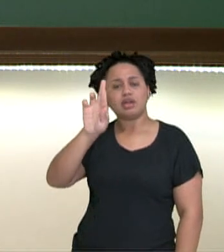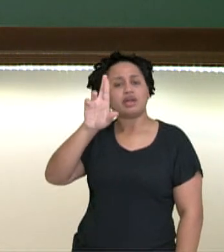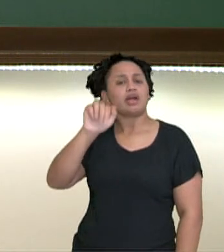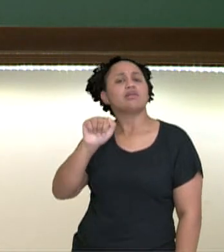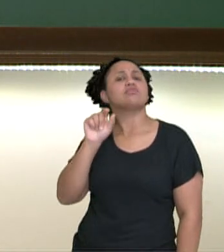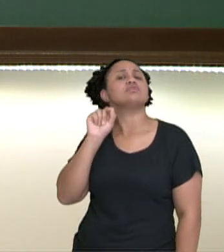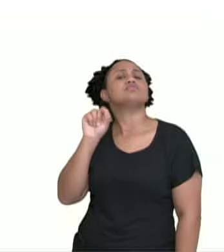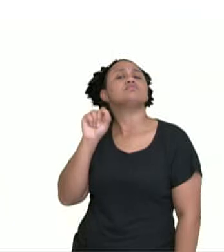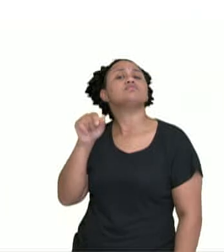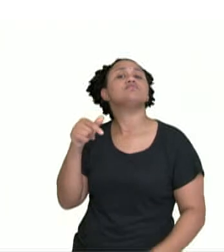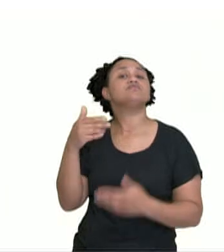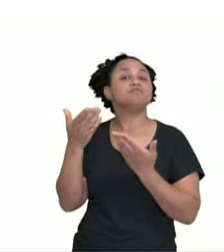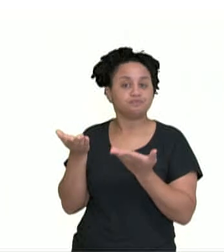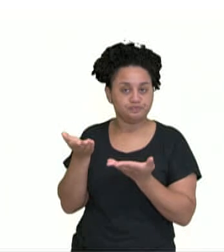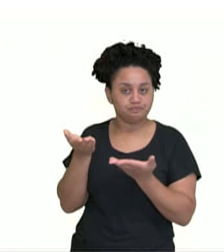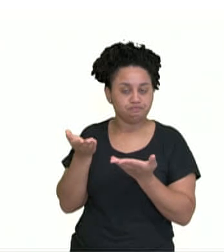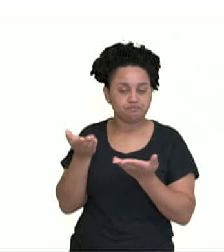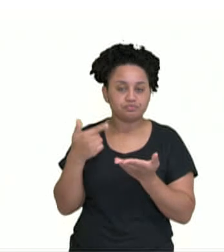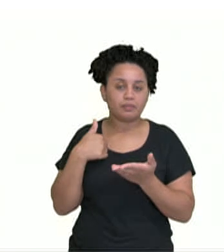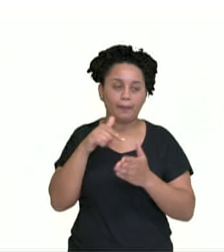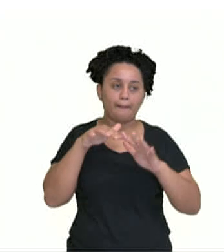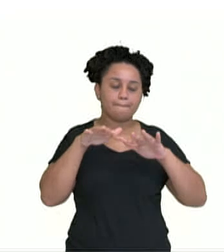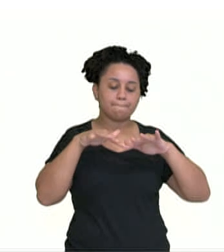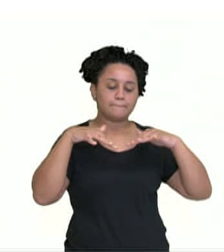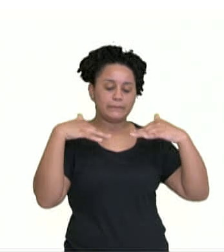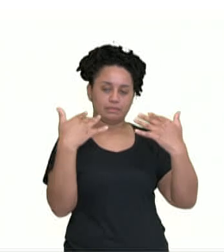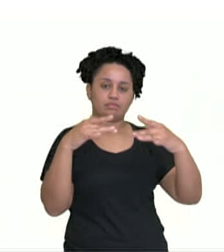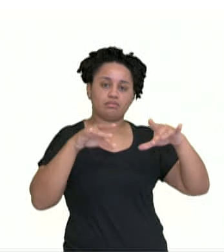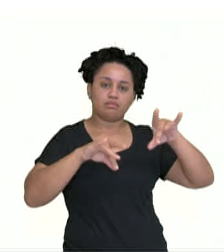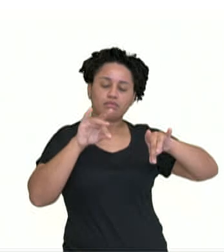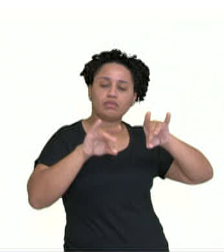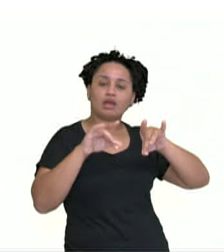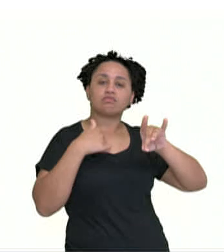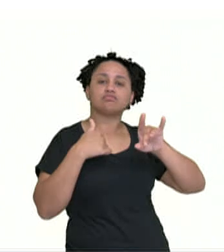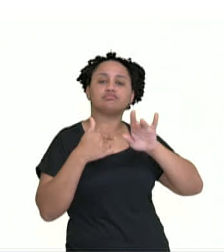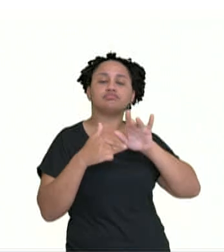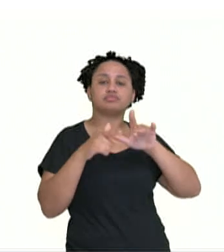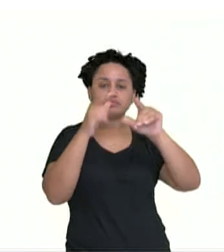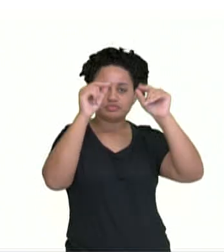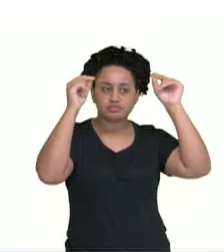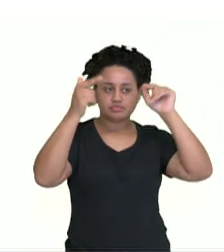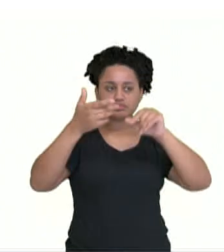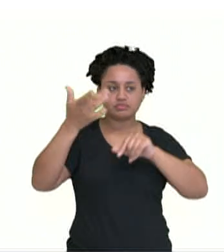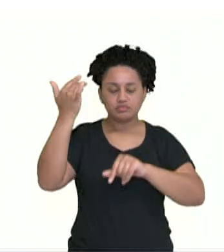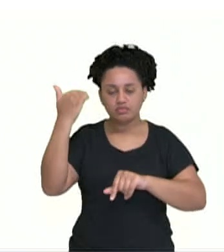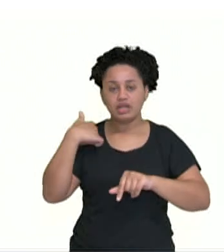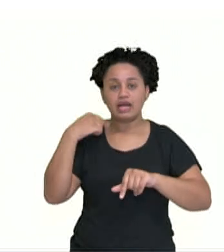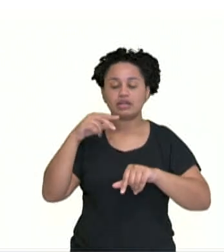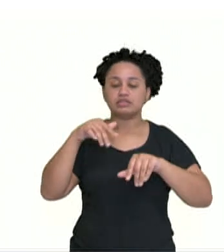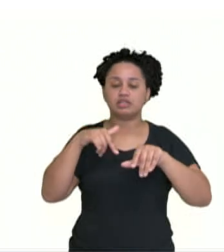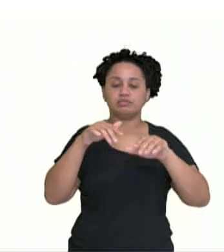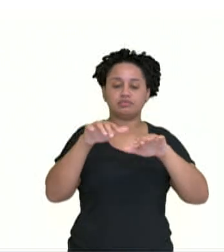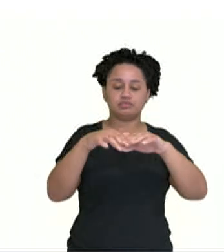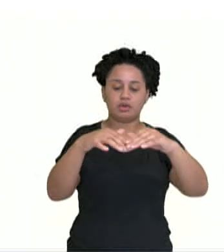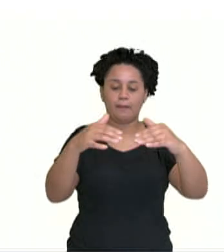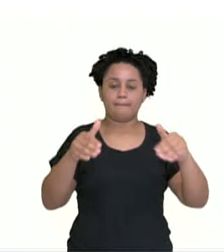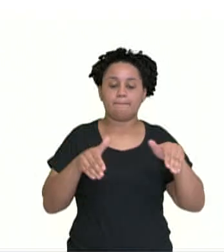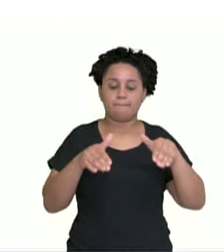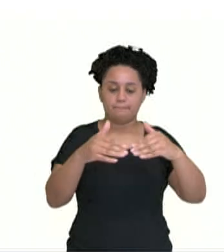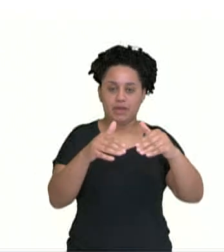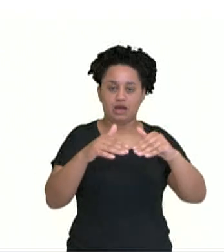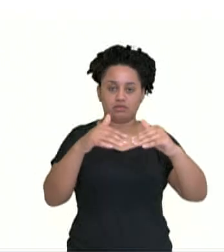No teatro, indicava na Grécia Antiga o espaço semicircular em frente ao palco onde o